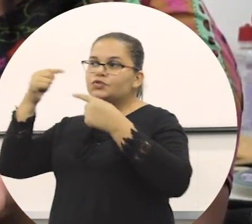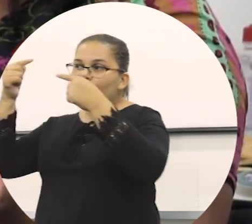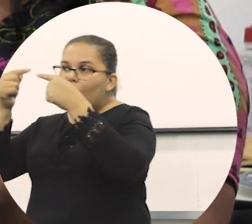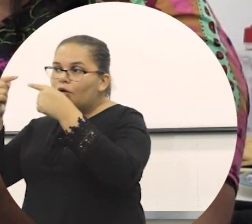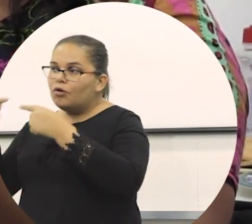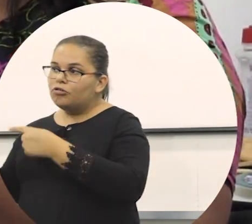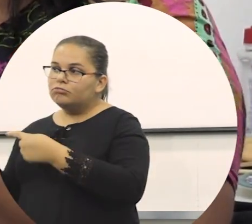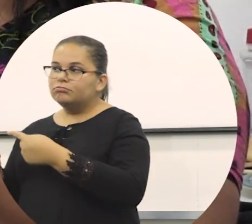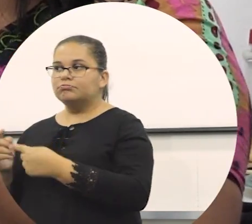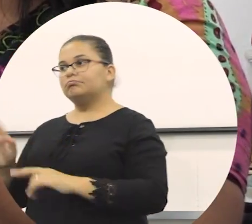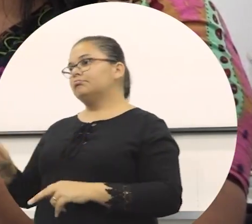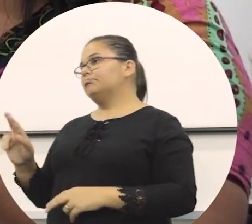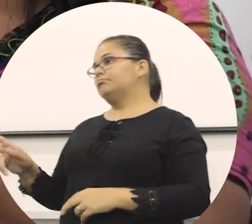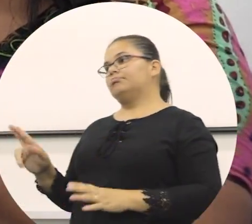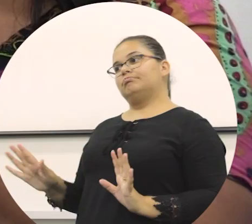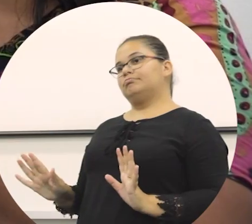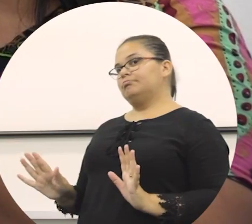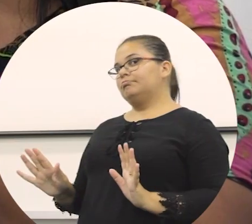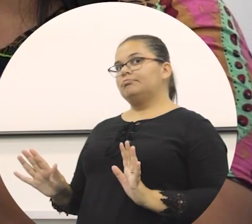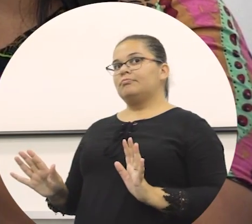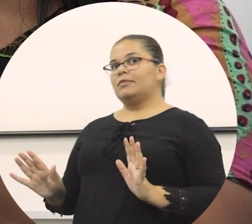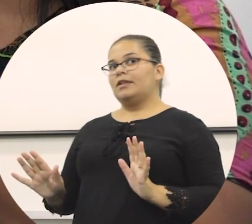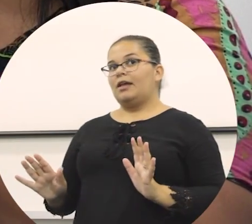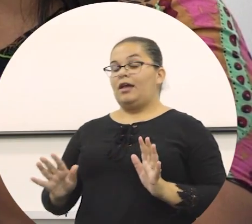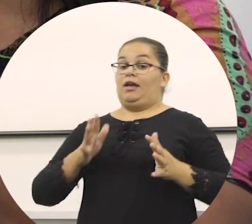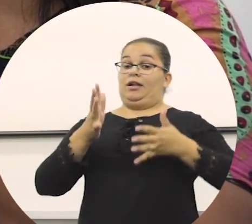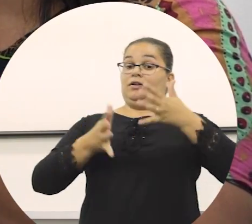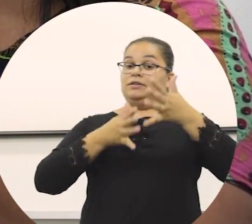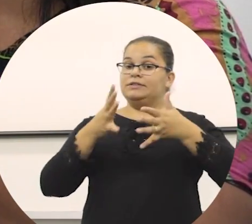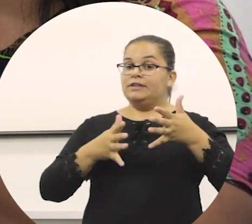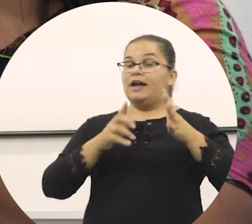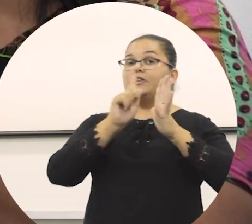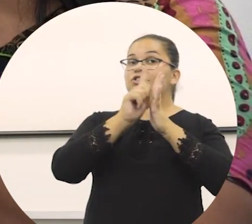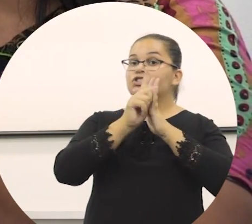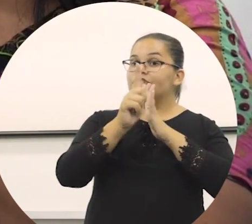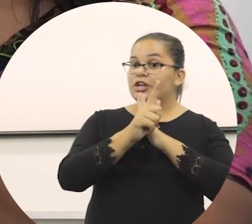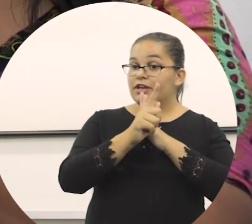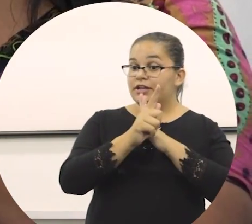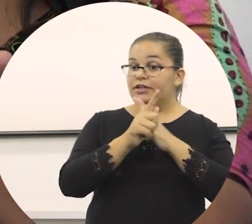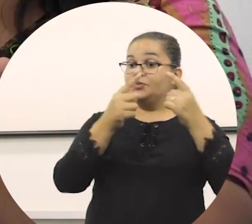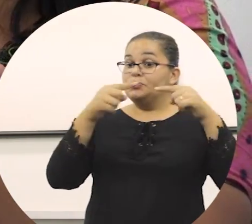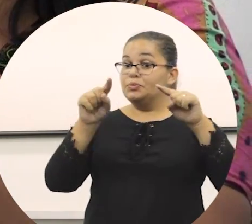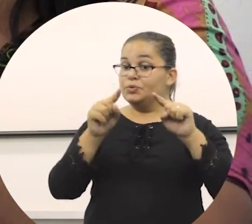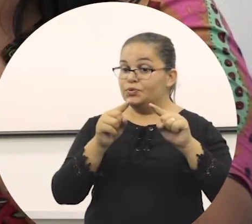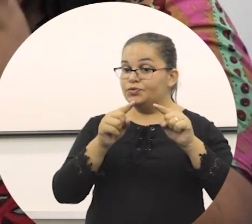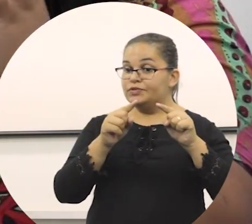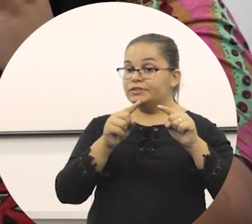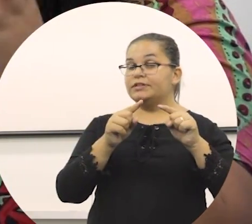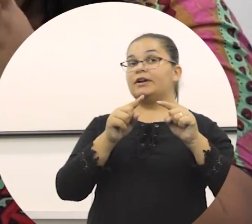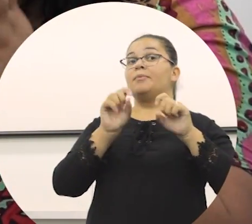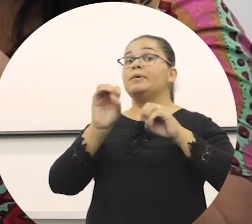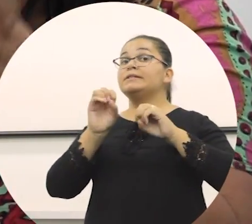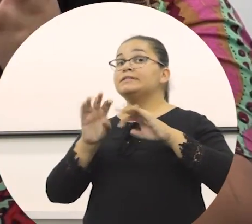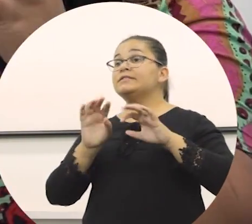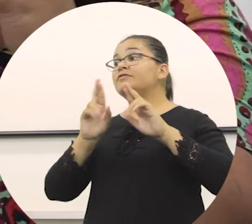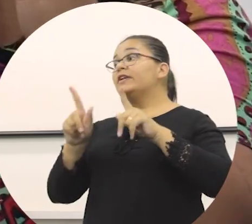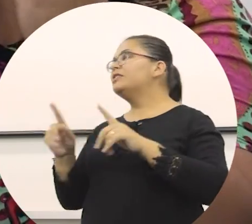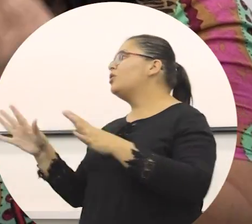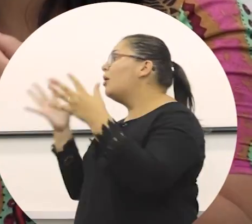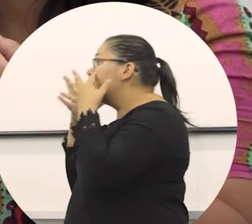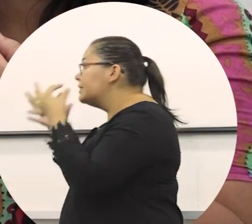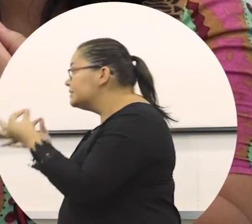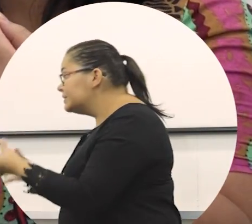de sinais ser trabalhada dentro da língua de sinais, o gênero, dentro do gênero. Não, sei, mas, ó, presta atenção.